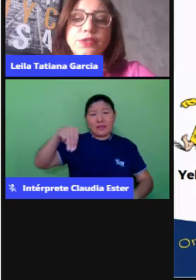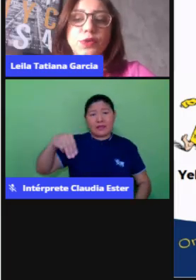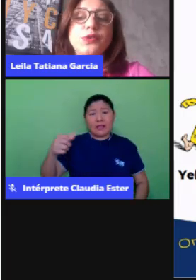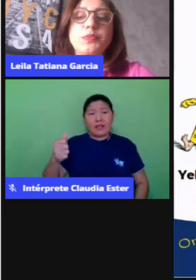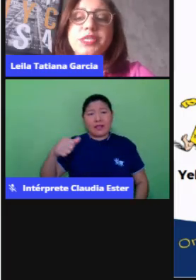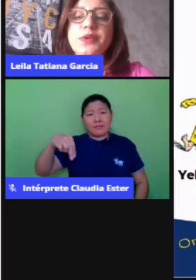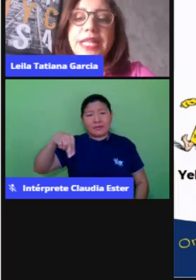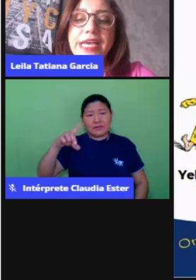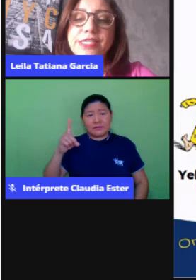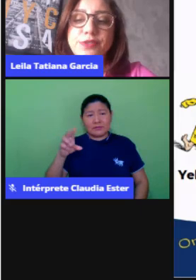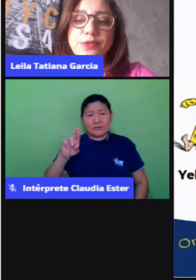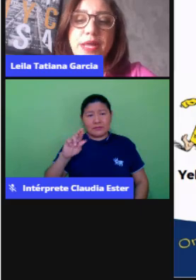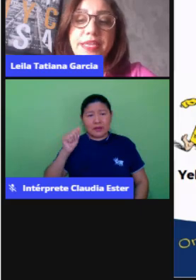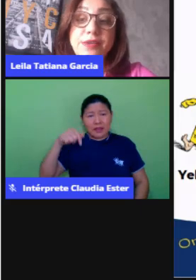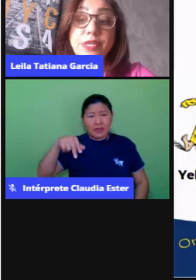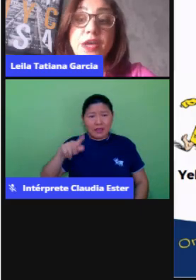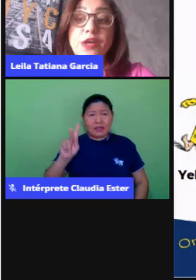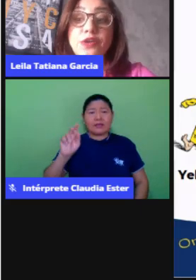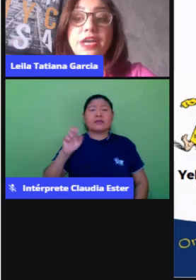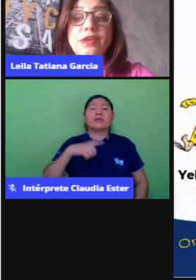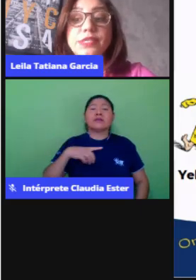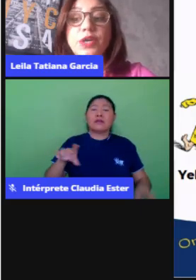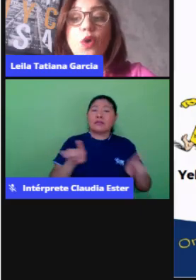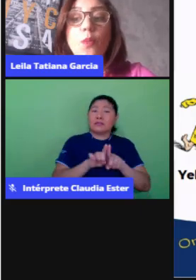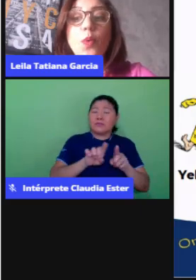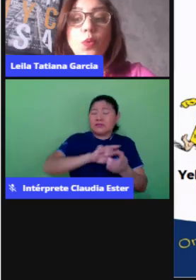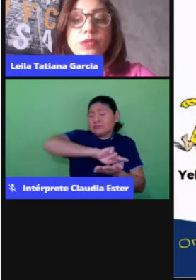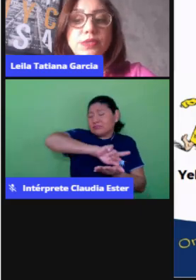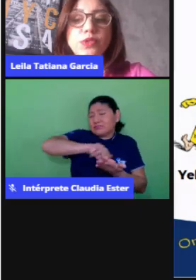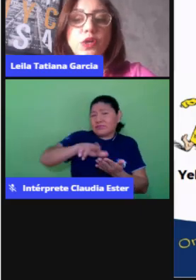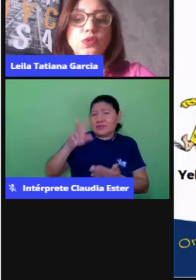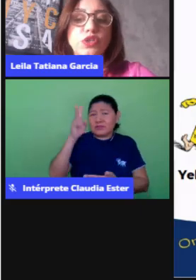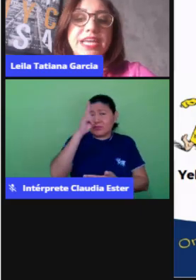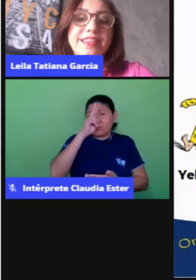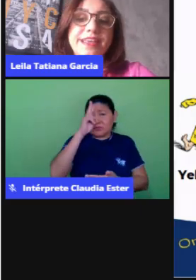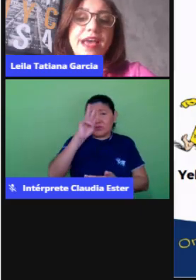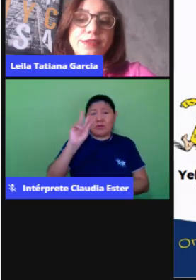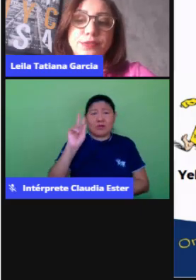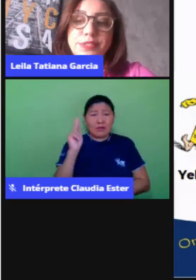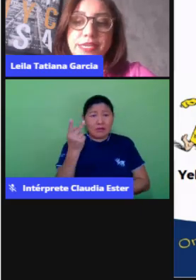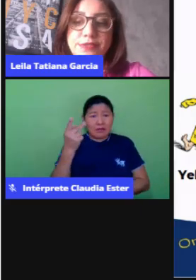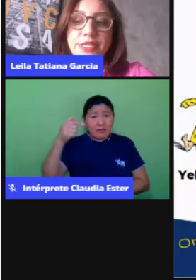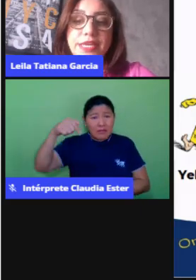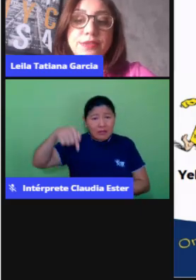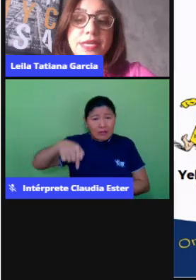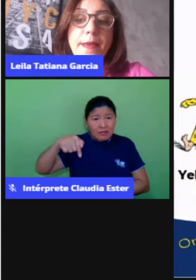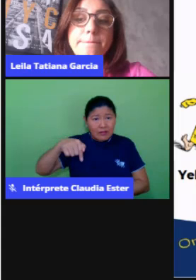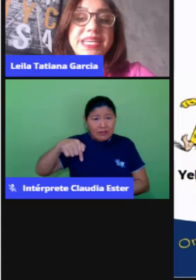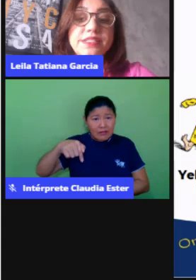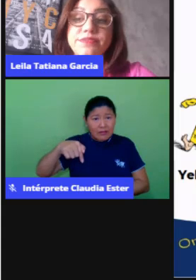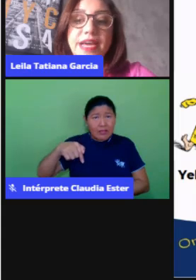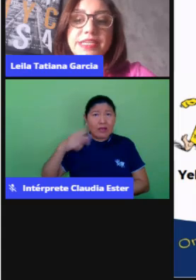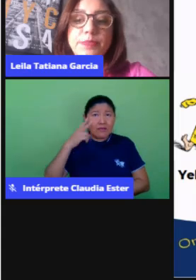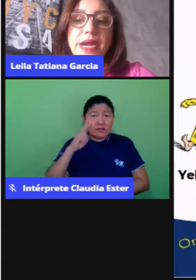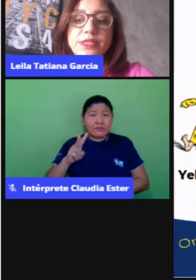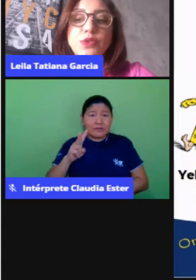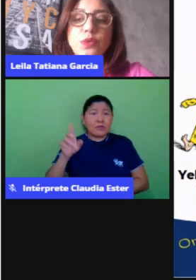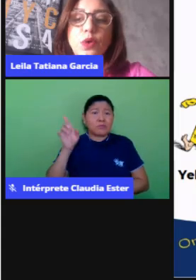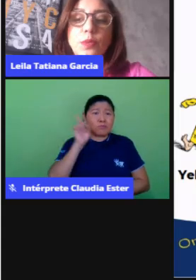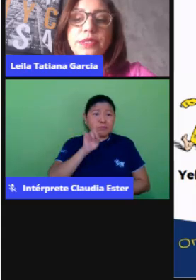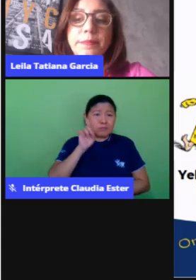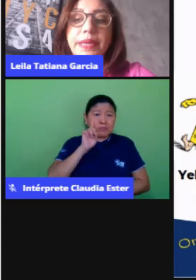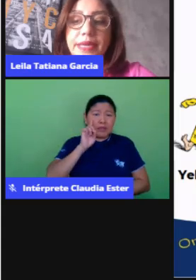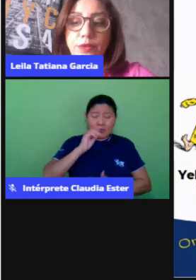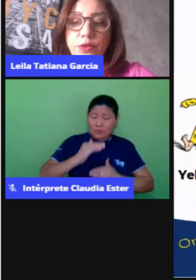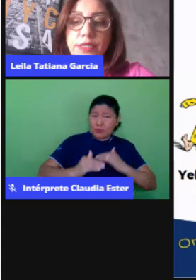e diversos outros personagens dos quadrinhos tornaram-se comuns não só nos jornais diários dos Estados Unidos, mas em várias partes